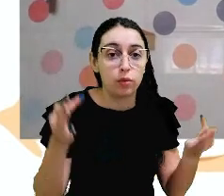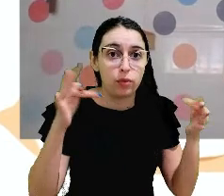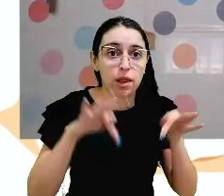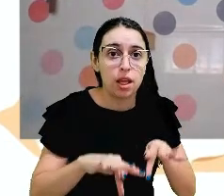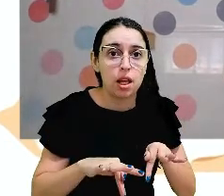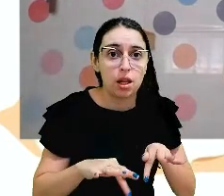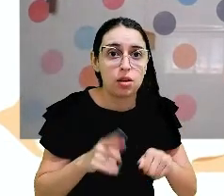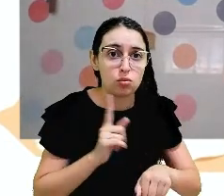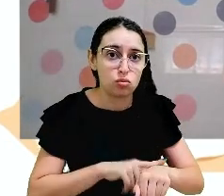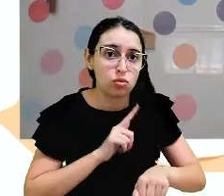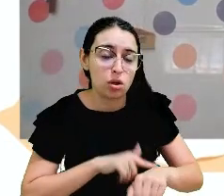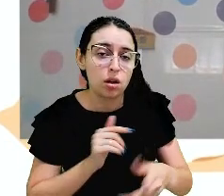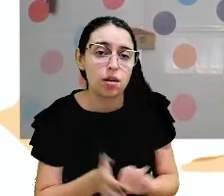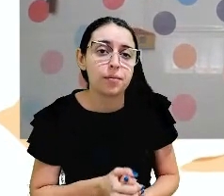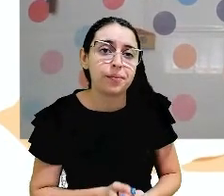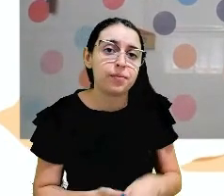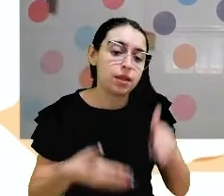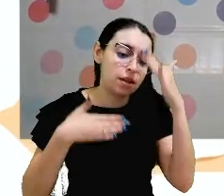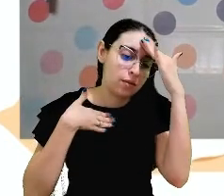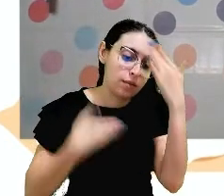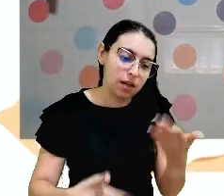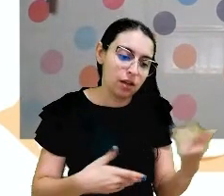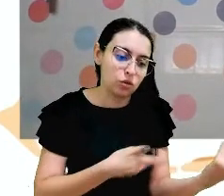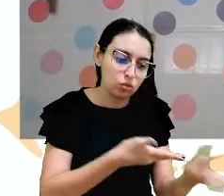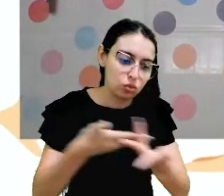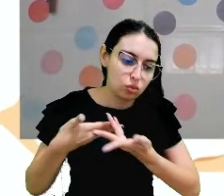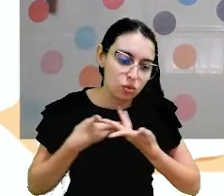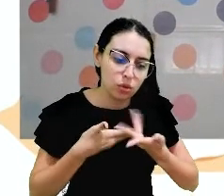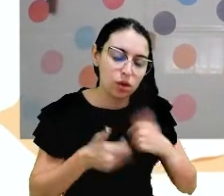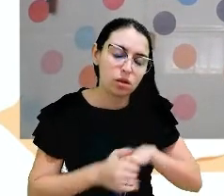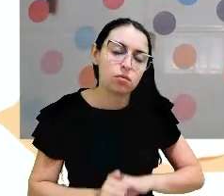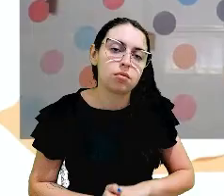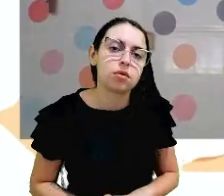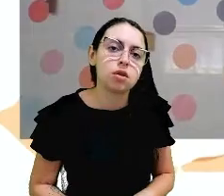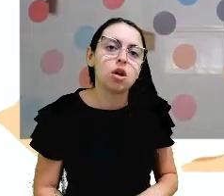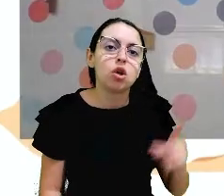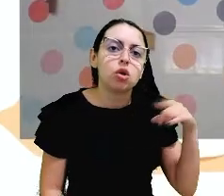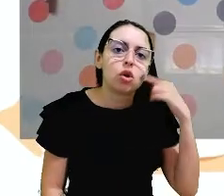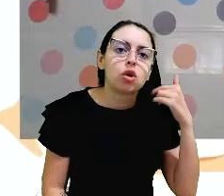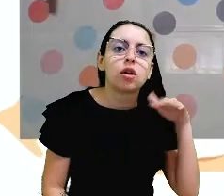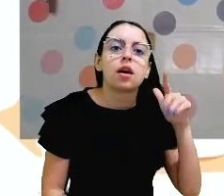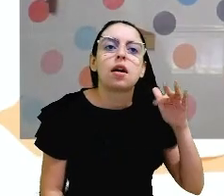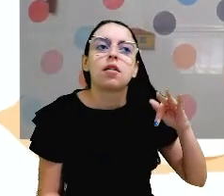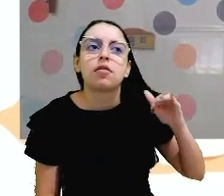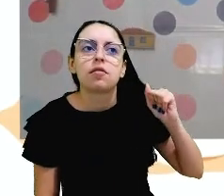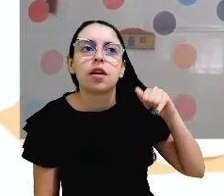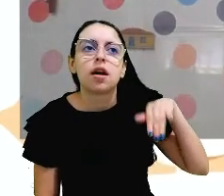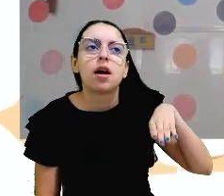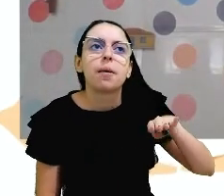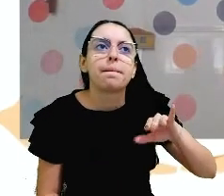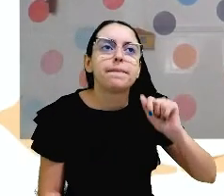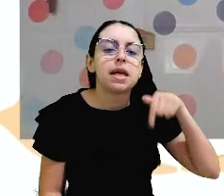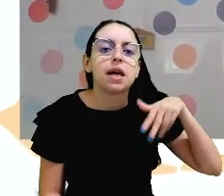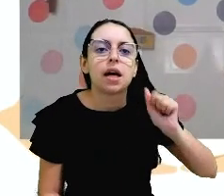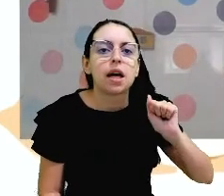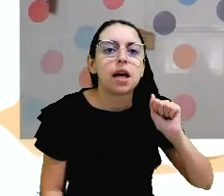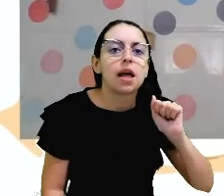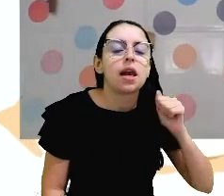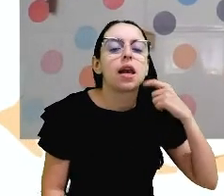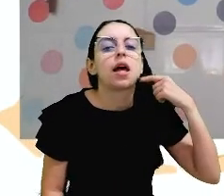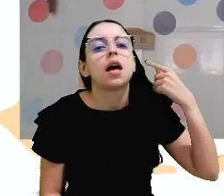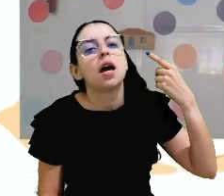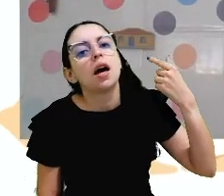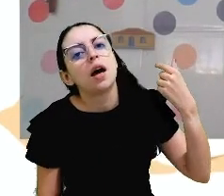nosso horário. Queria mais uma vez agradecer a todas, doutora Fabiana, doutora Elaine, doutora Letícia, também doutora Terezinha,